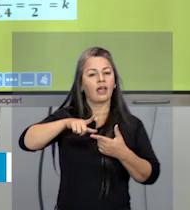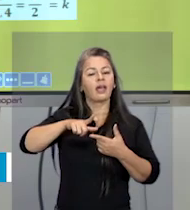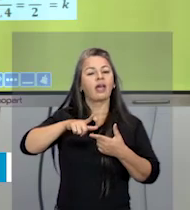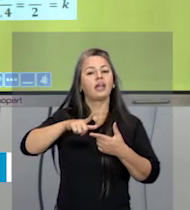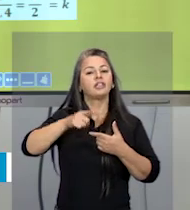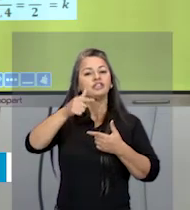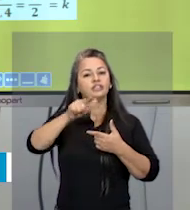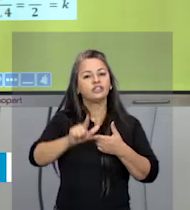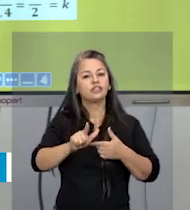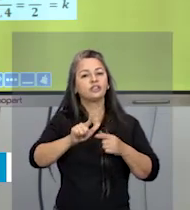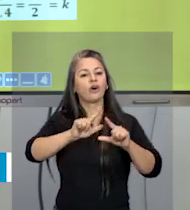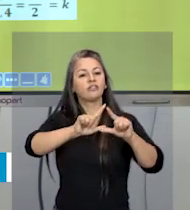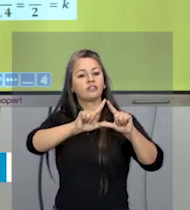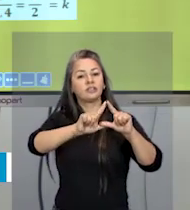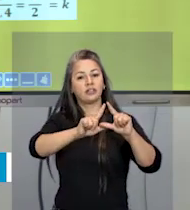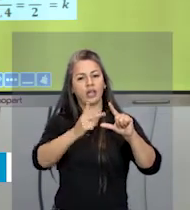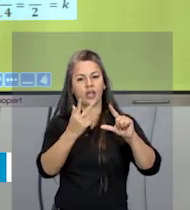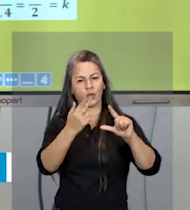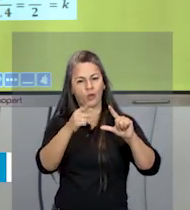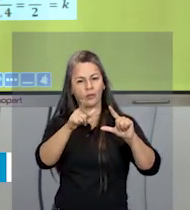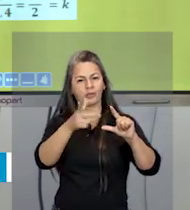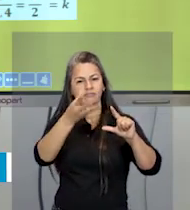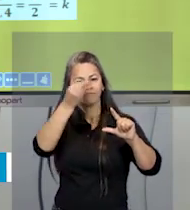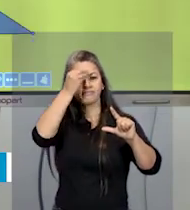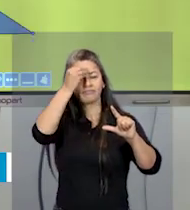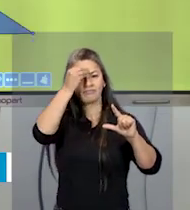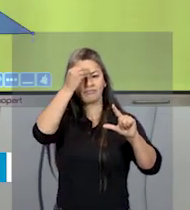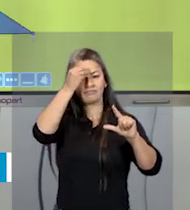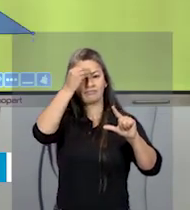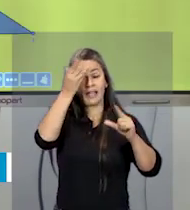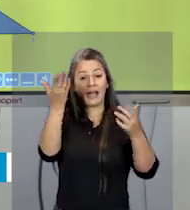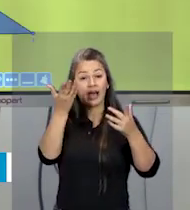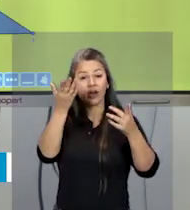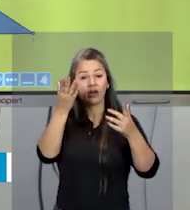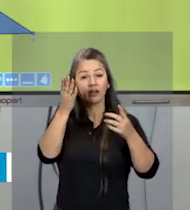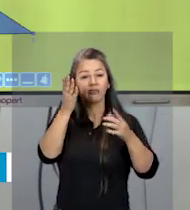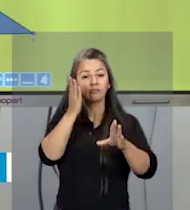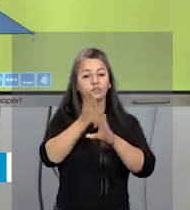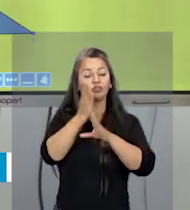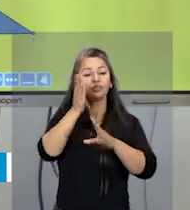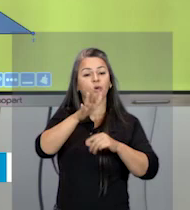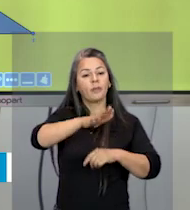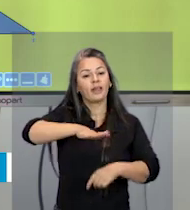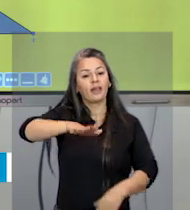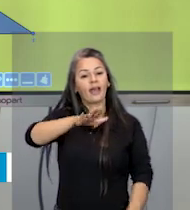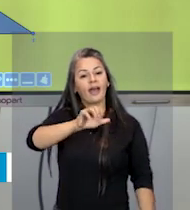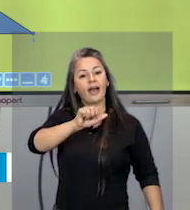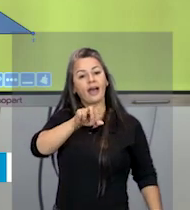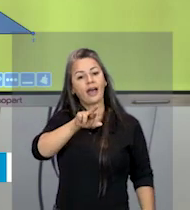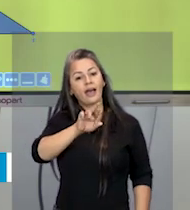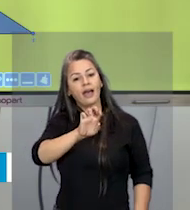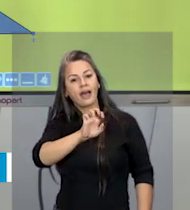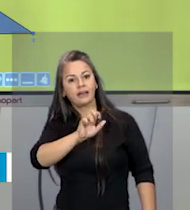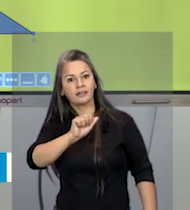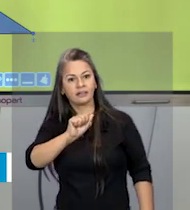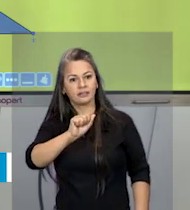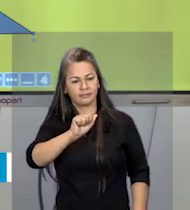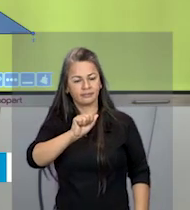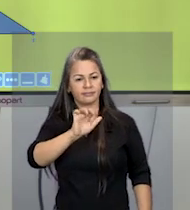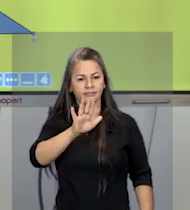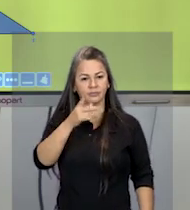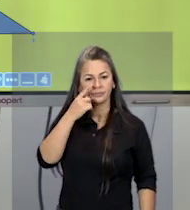o entendimento para você, porque aí fica mais fácil para você entender. Considerando esse triângulo um triângulo